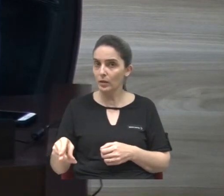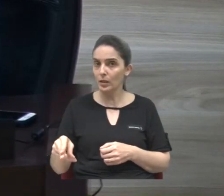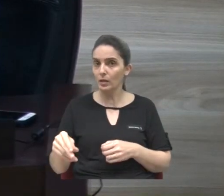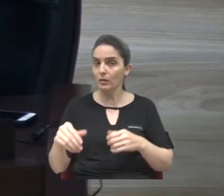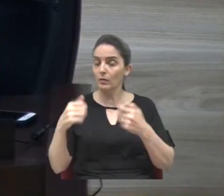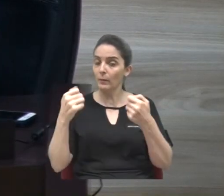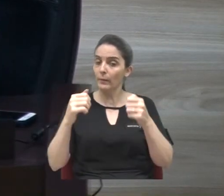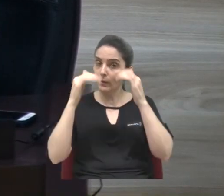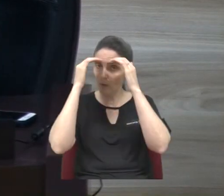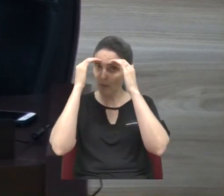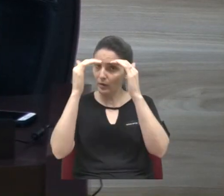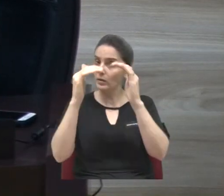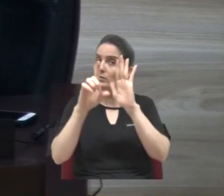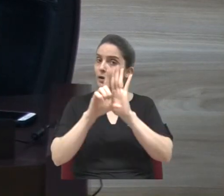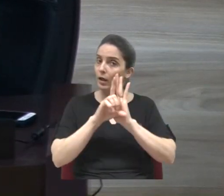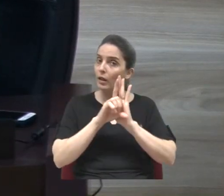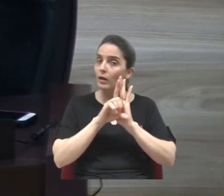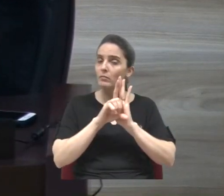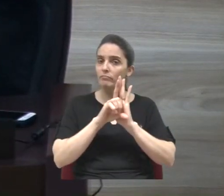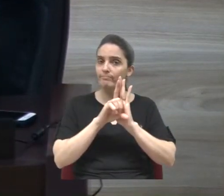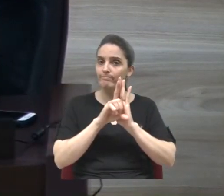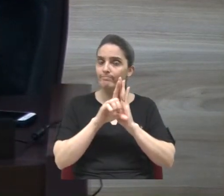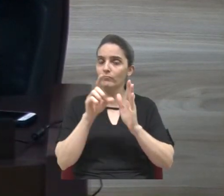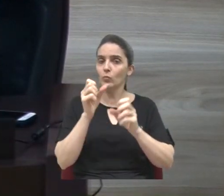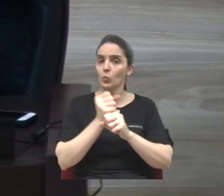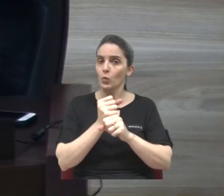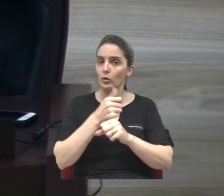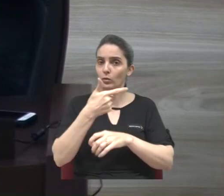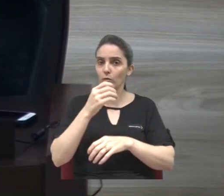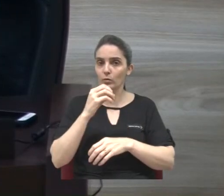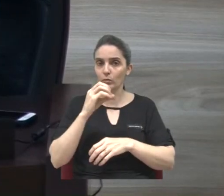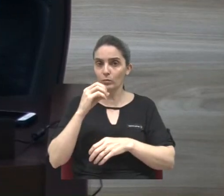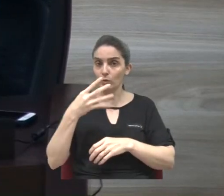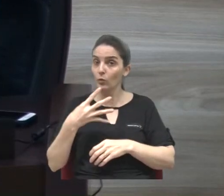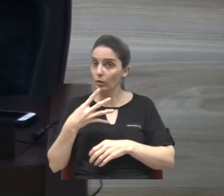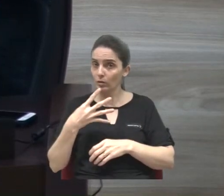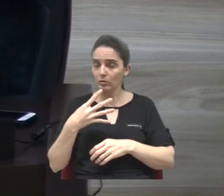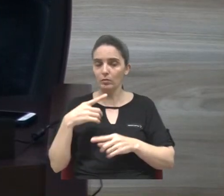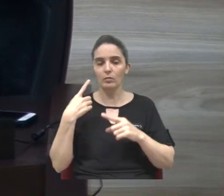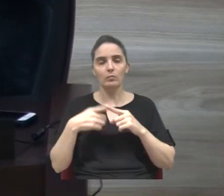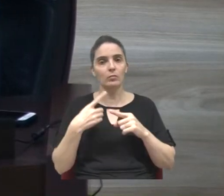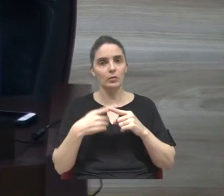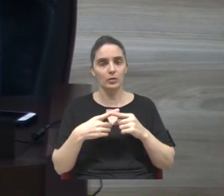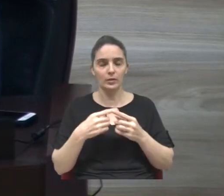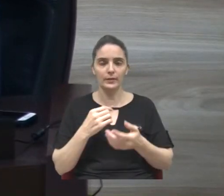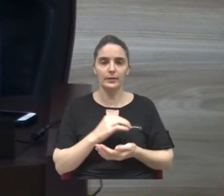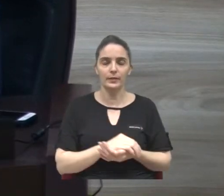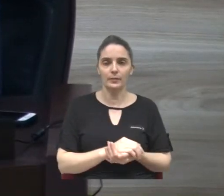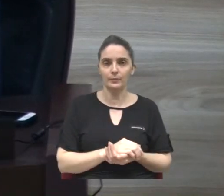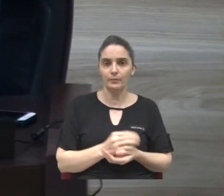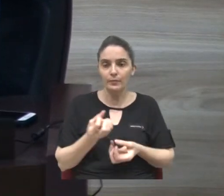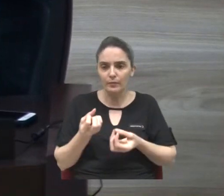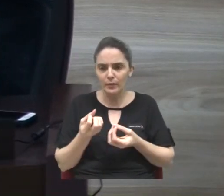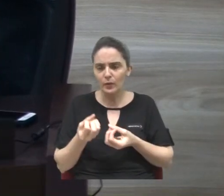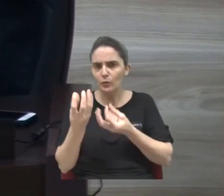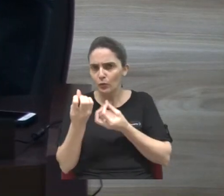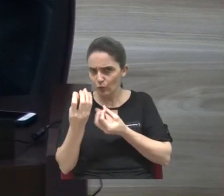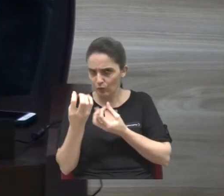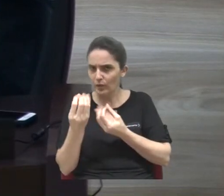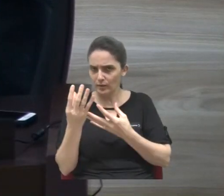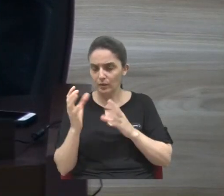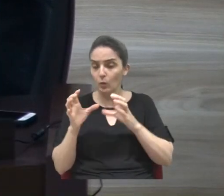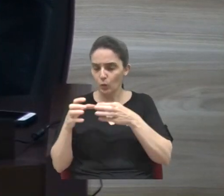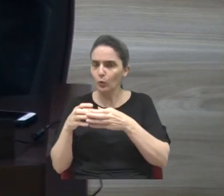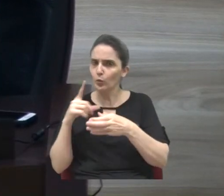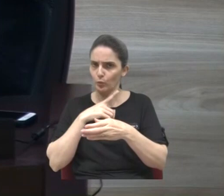2004. Com relação a este item, dentre os levantamentos de informação realizados por essa Comissão Parlamentar de